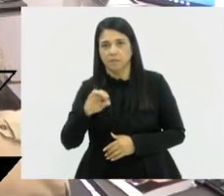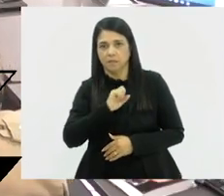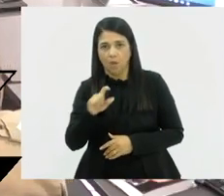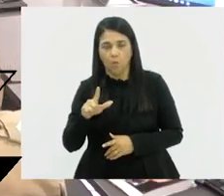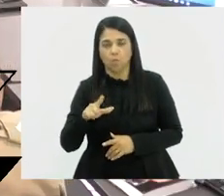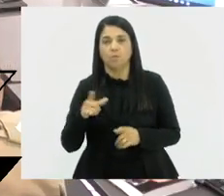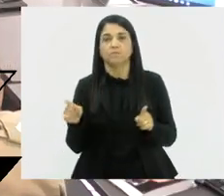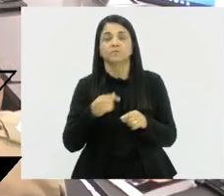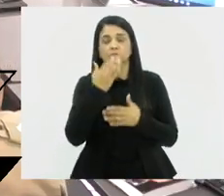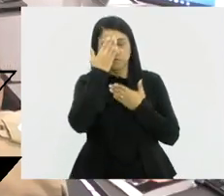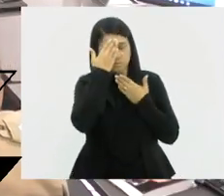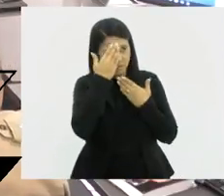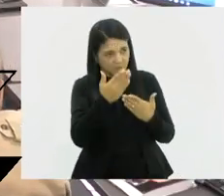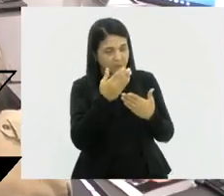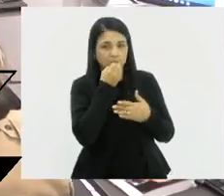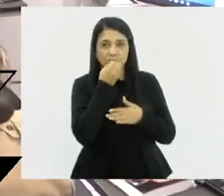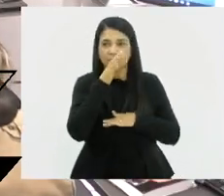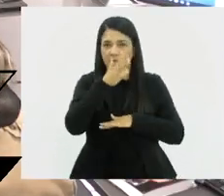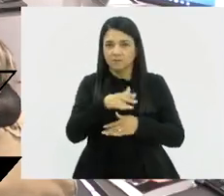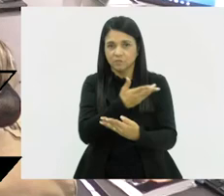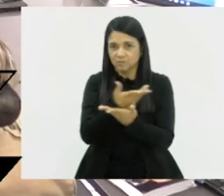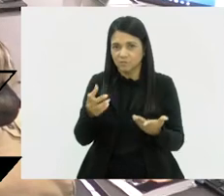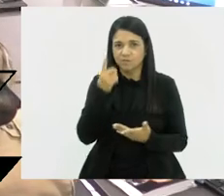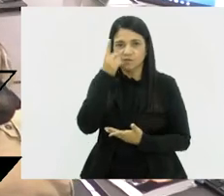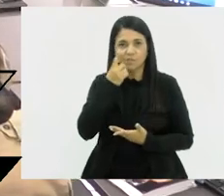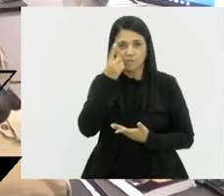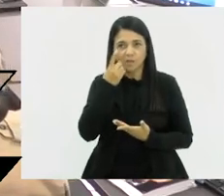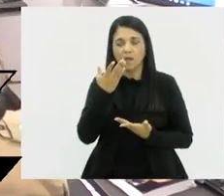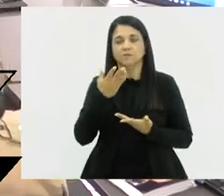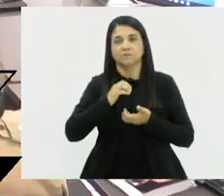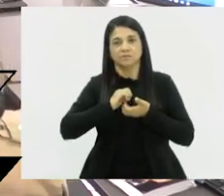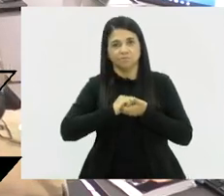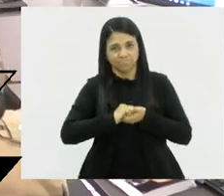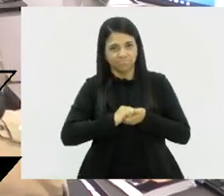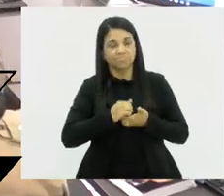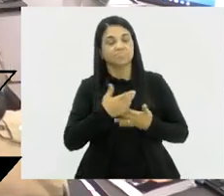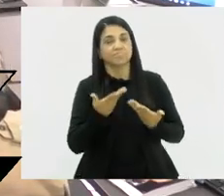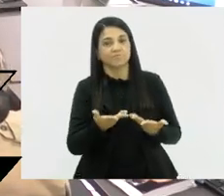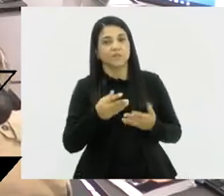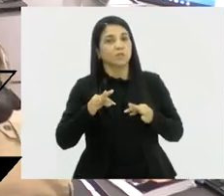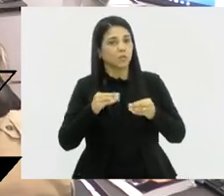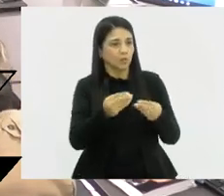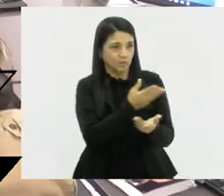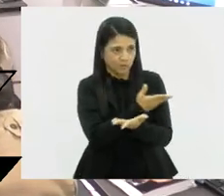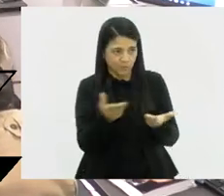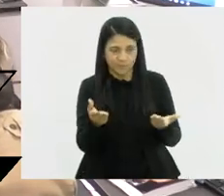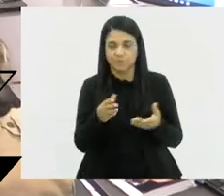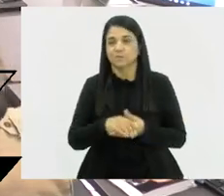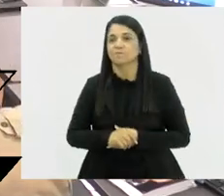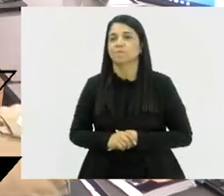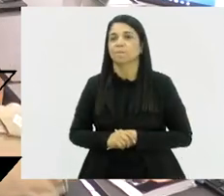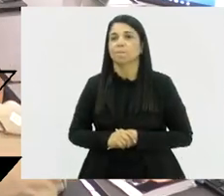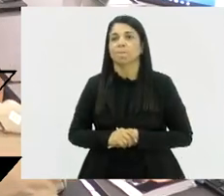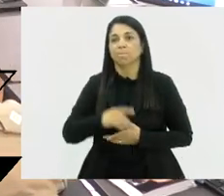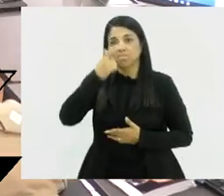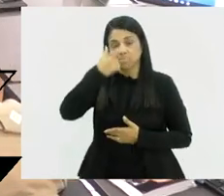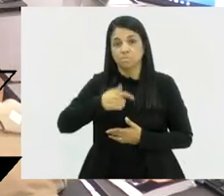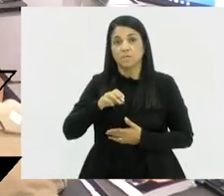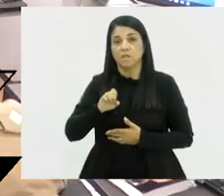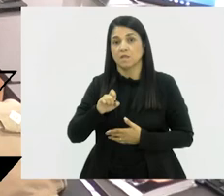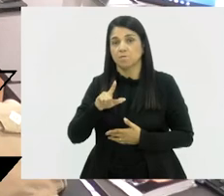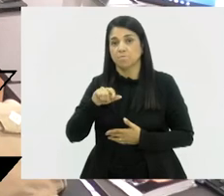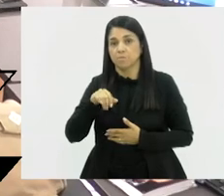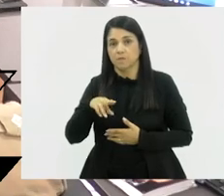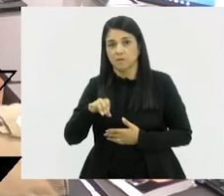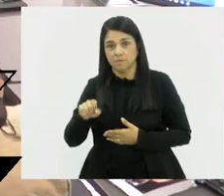Obrigada, boa tarde a todos. Obrigada aos deputados presentes e todos os demais aqui. Eu sou Emi Parente, sou